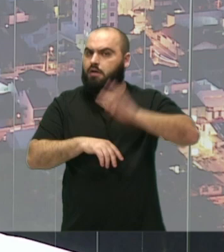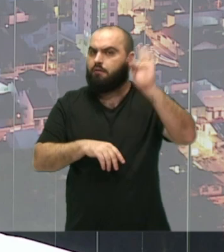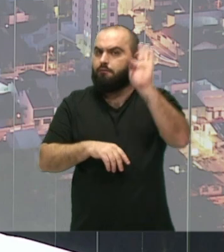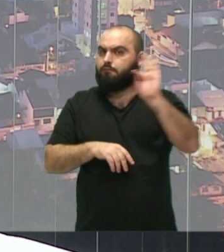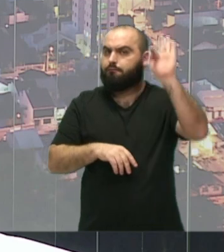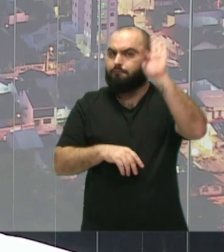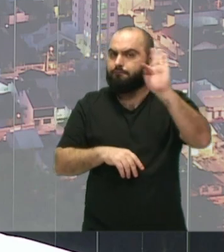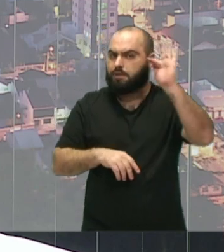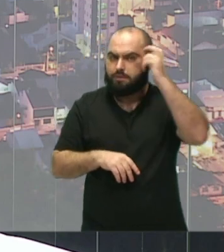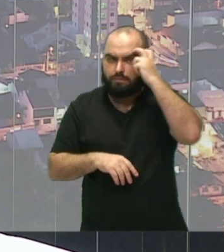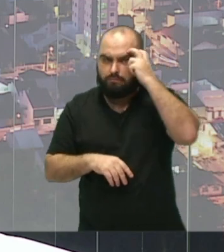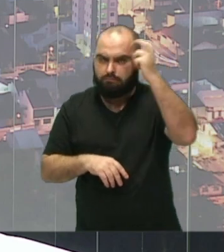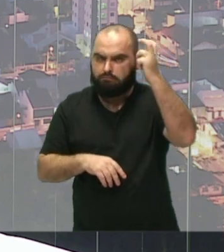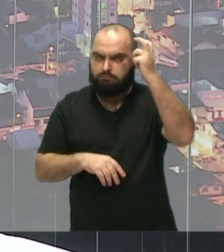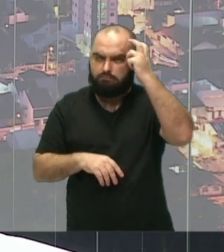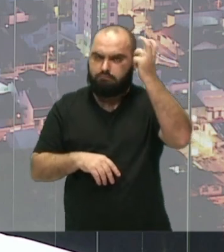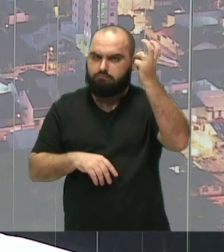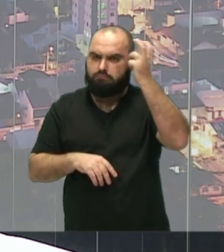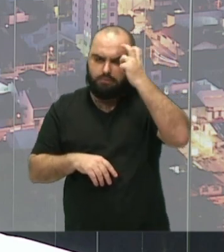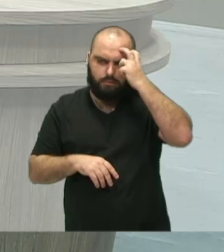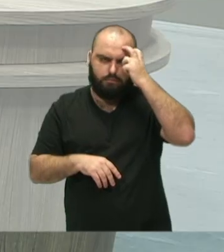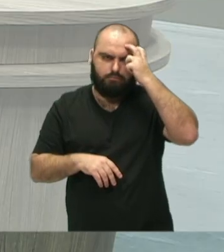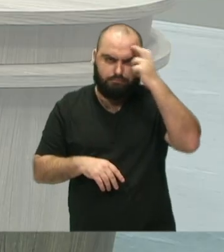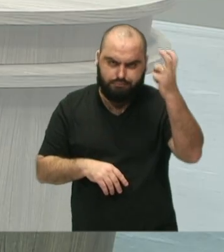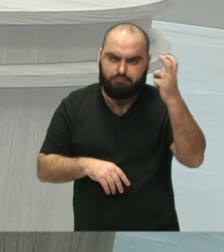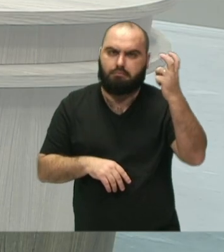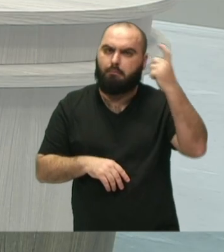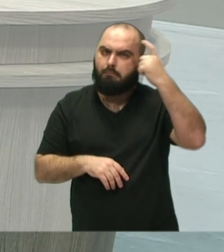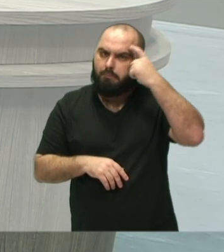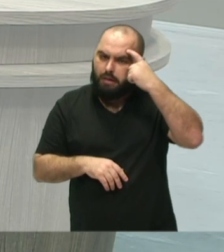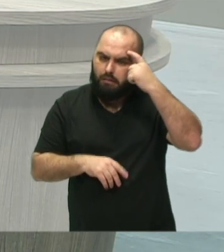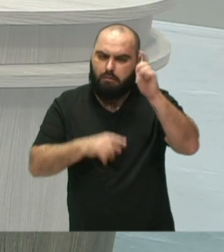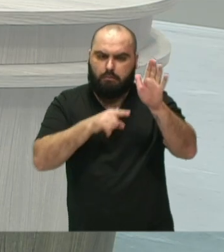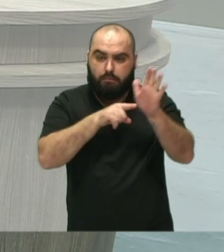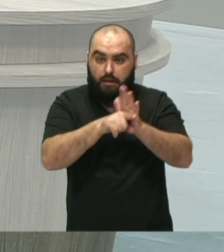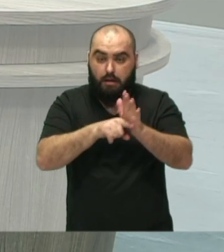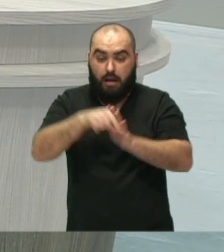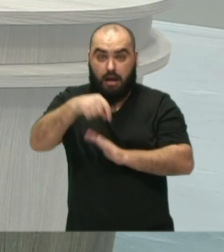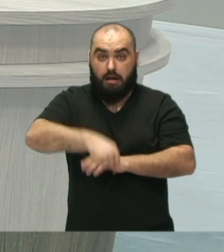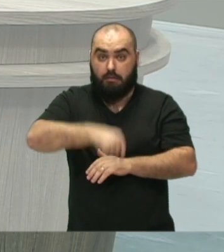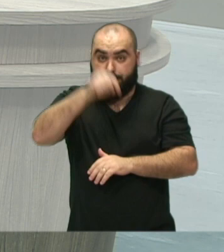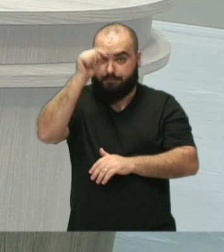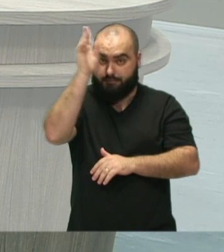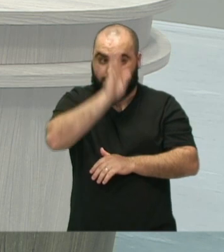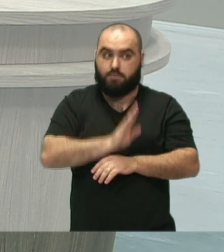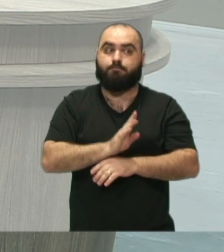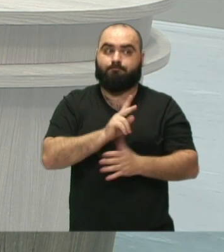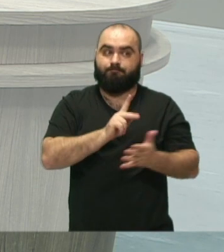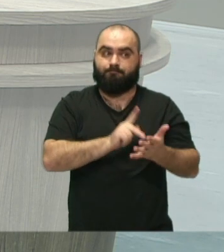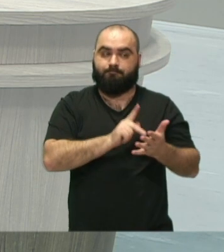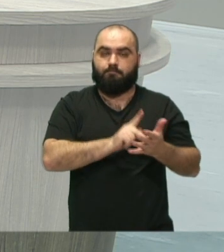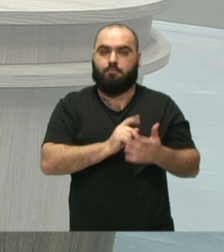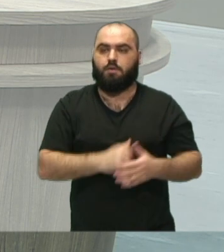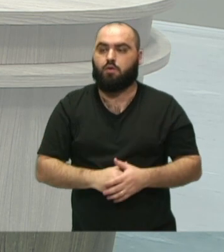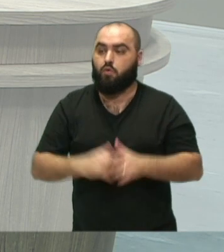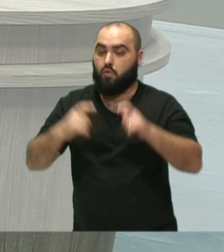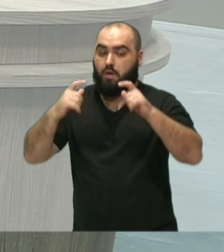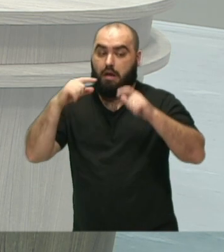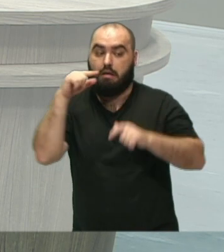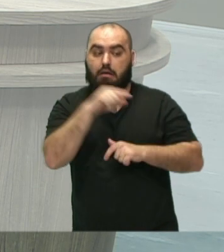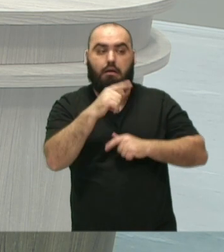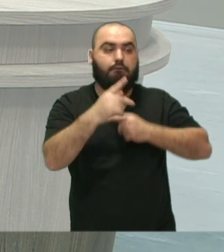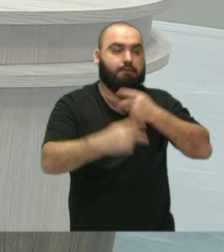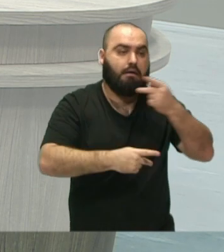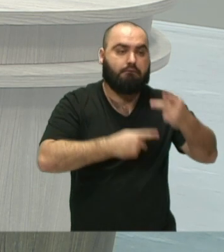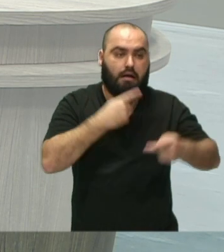que tem pensadoras, construtoras, pesquisadoras aqui no Brasil. E o lugar de fala dela,